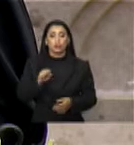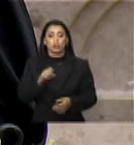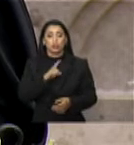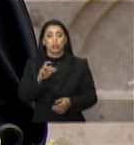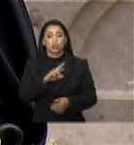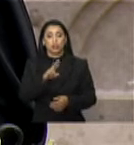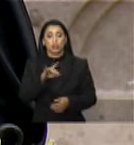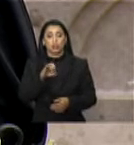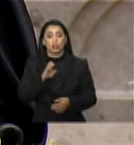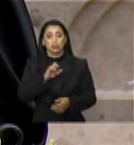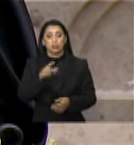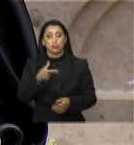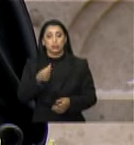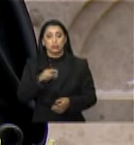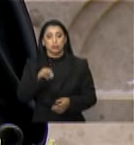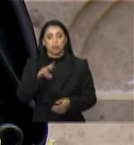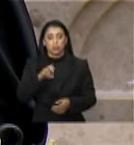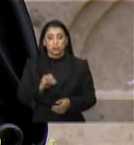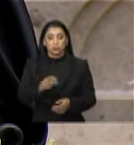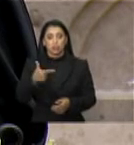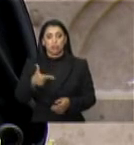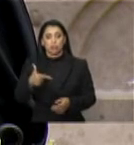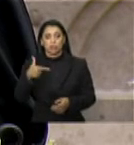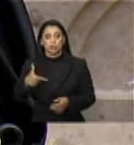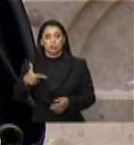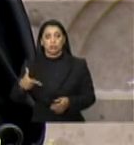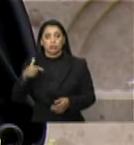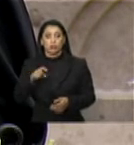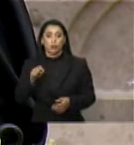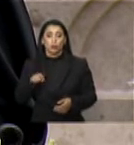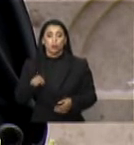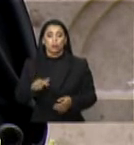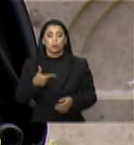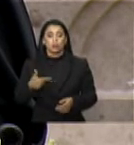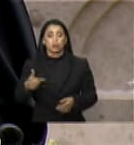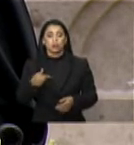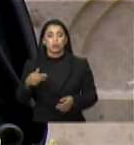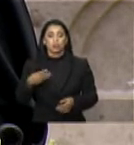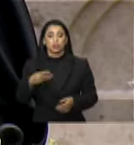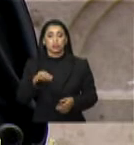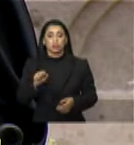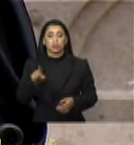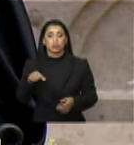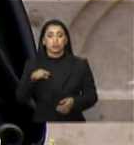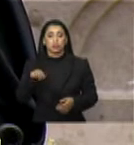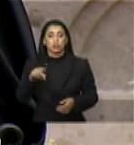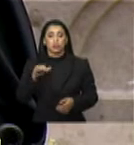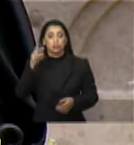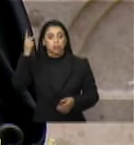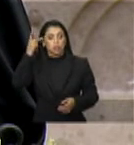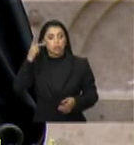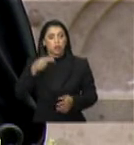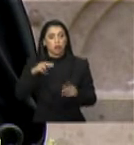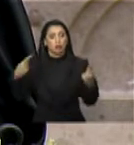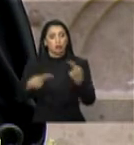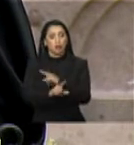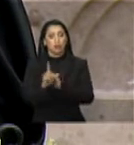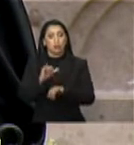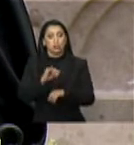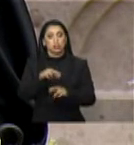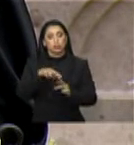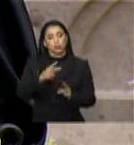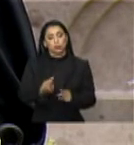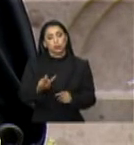URL 2025 225 mil 278-8 São Paulo declarou inconstitucionalidade